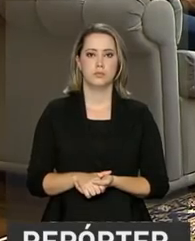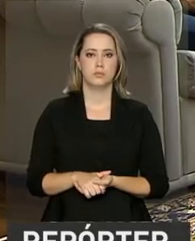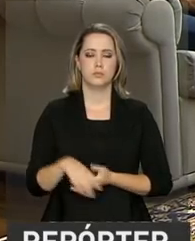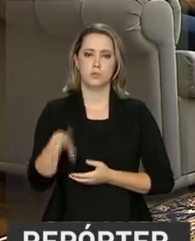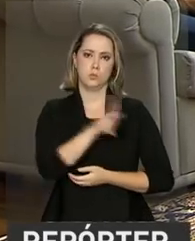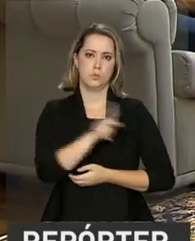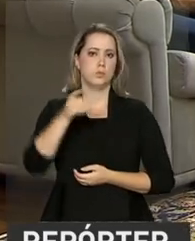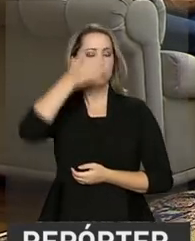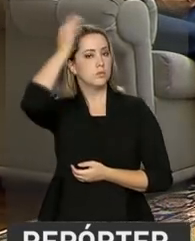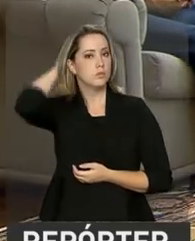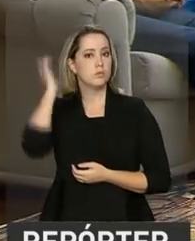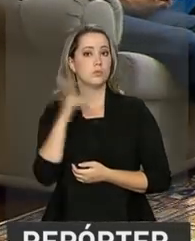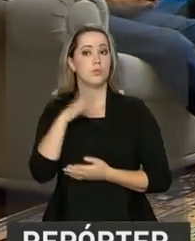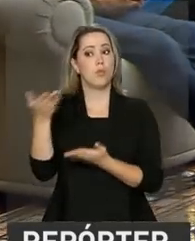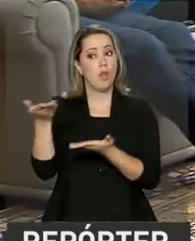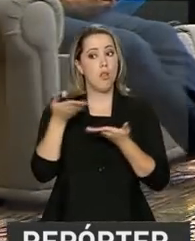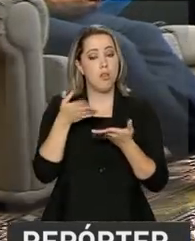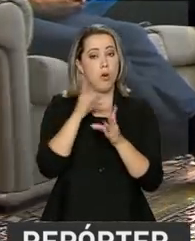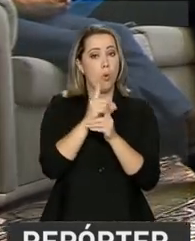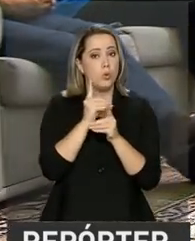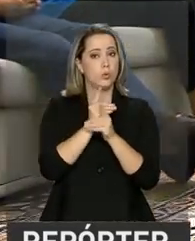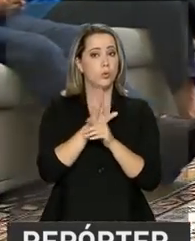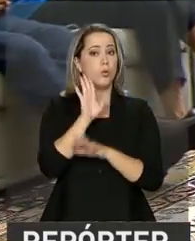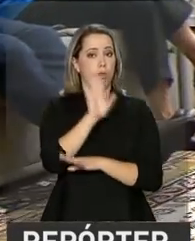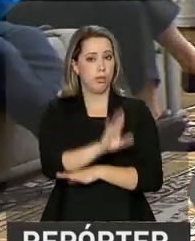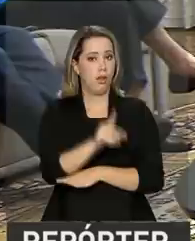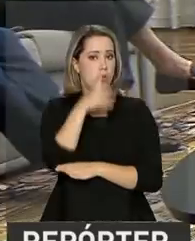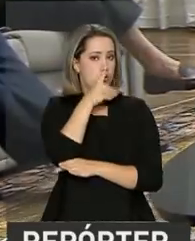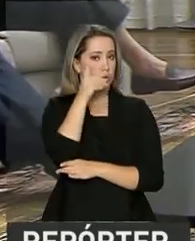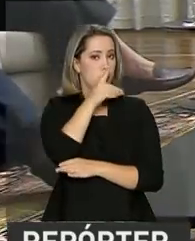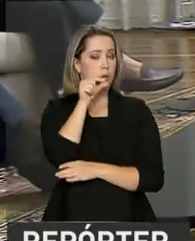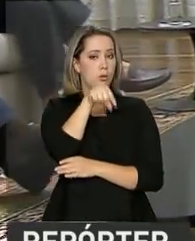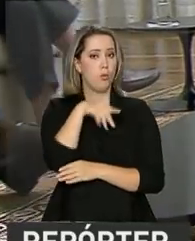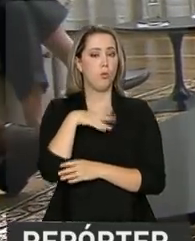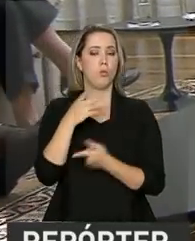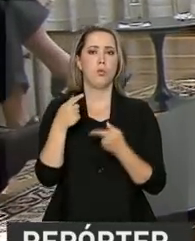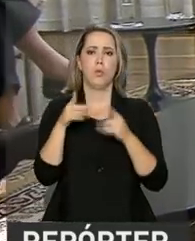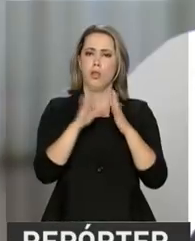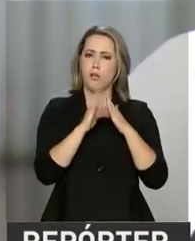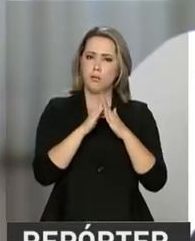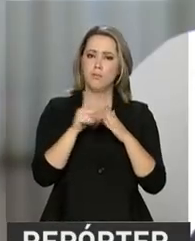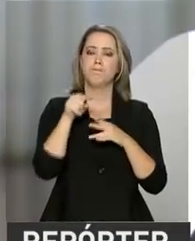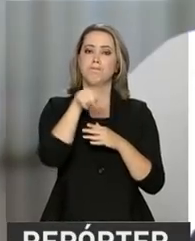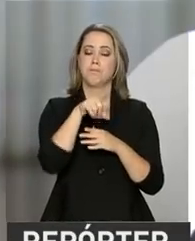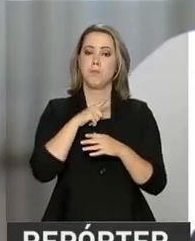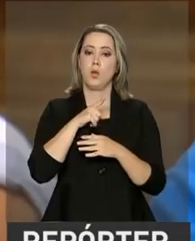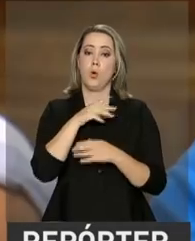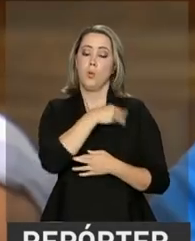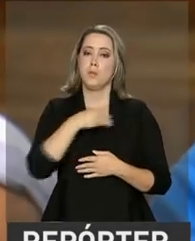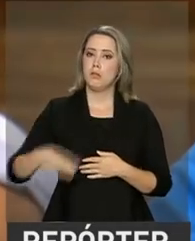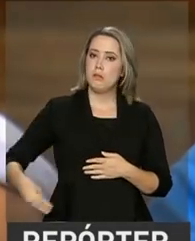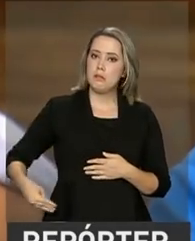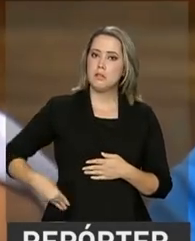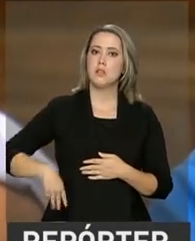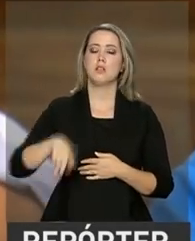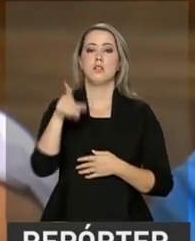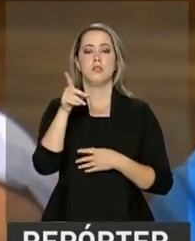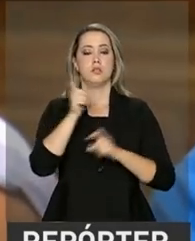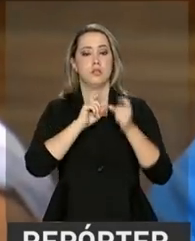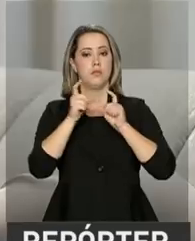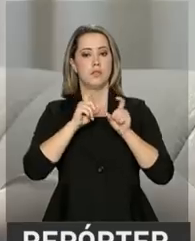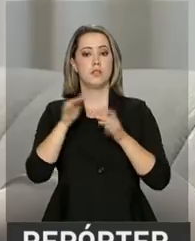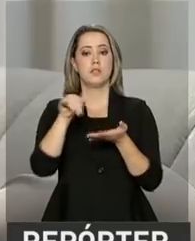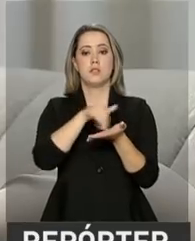presidente michel temer recebeu no final da tarde no palácio da alvorada os ministros da fazenda da secretaria de governo